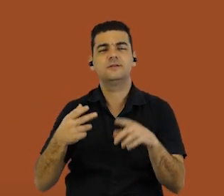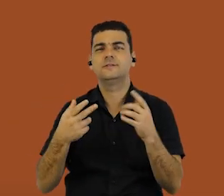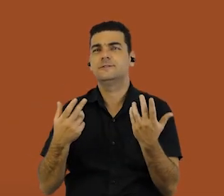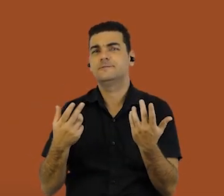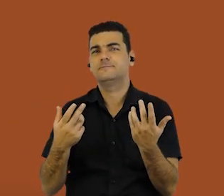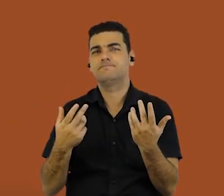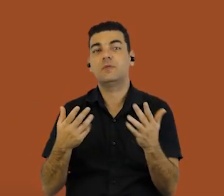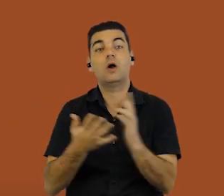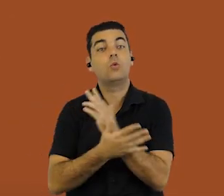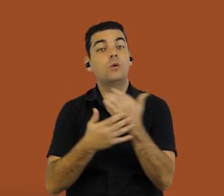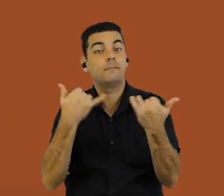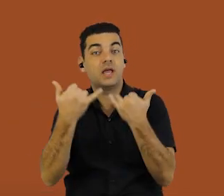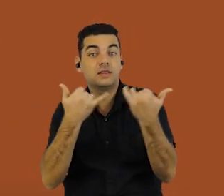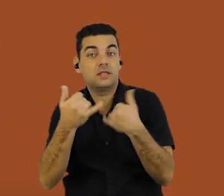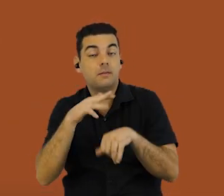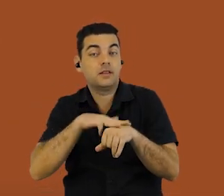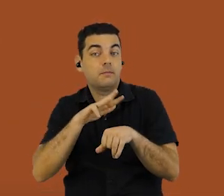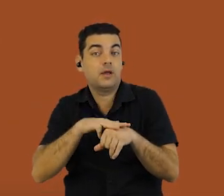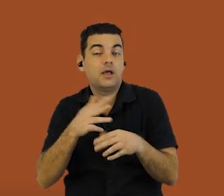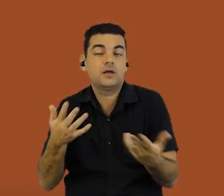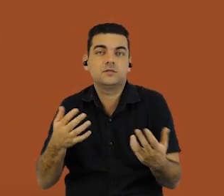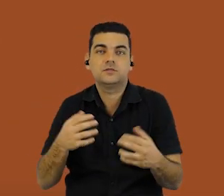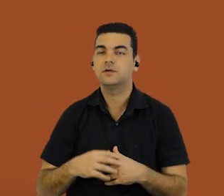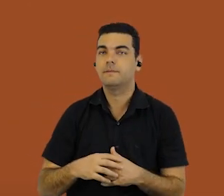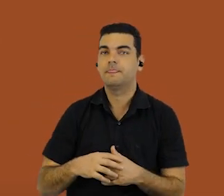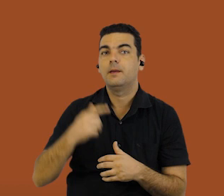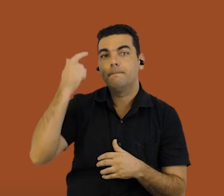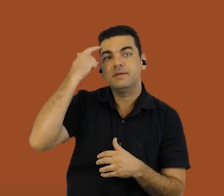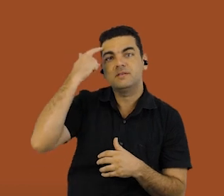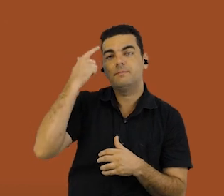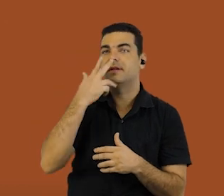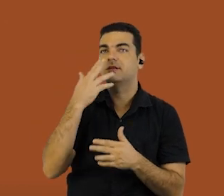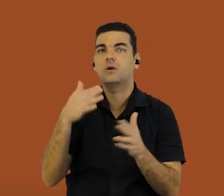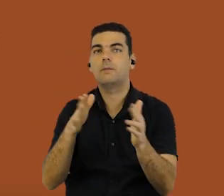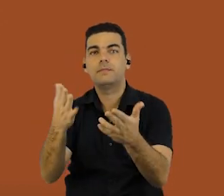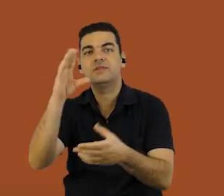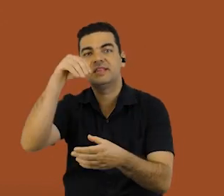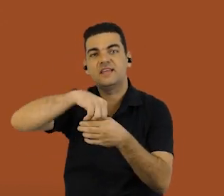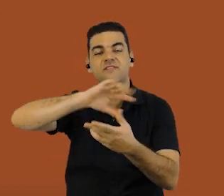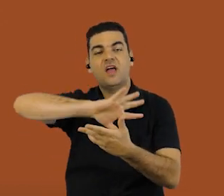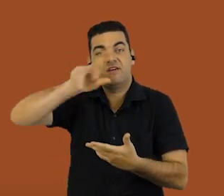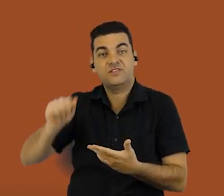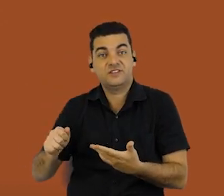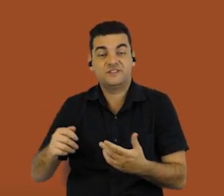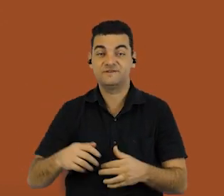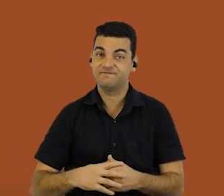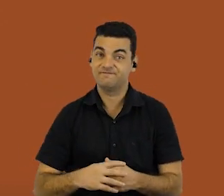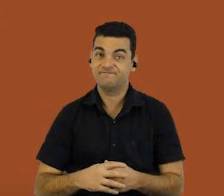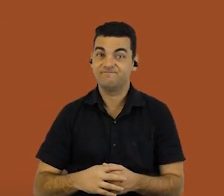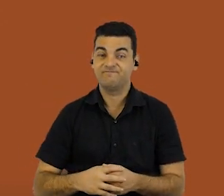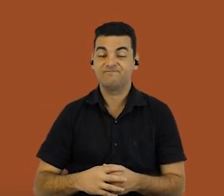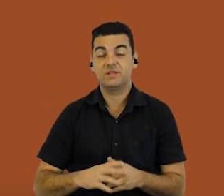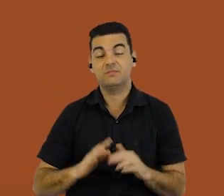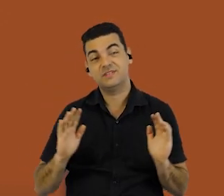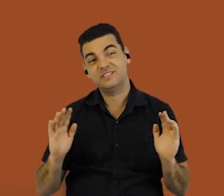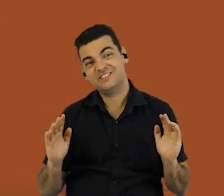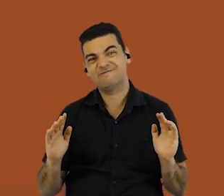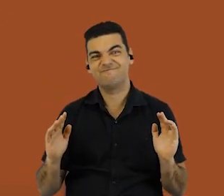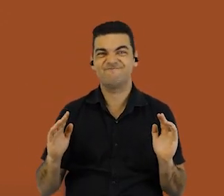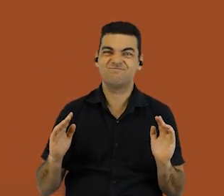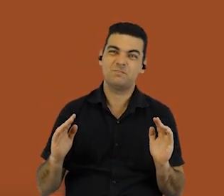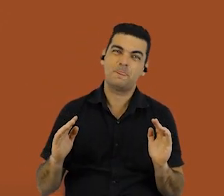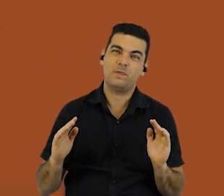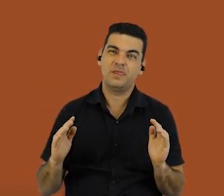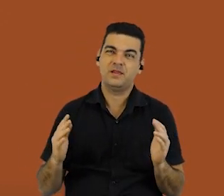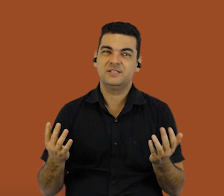fazer jogos pensando em trilhas dentro do continente africano. Mas, assim,